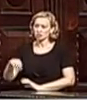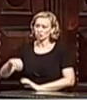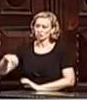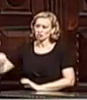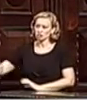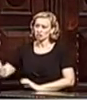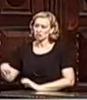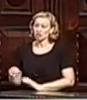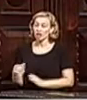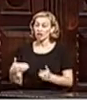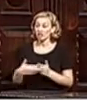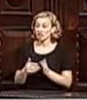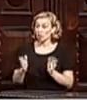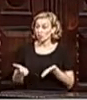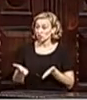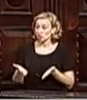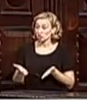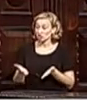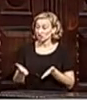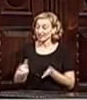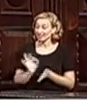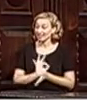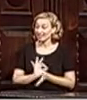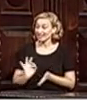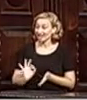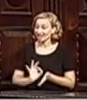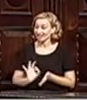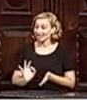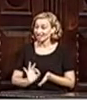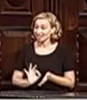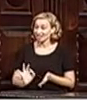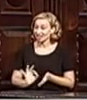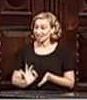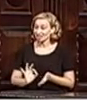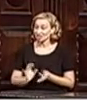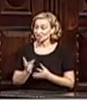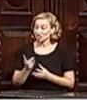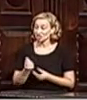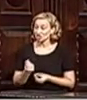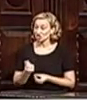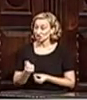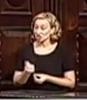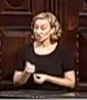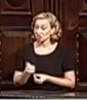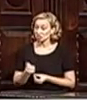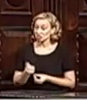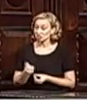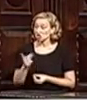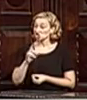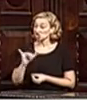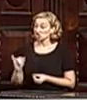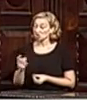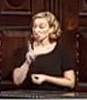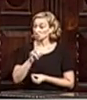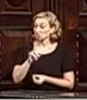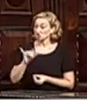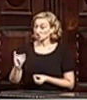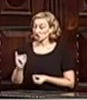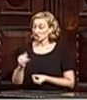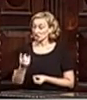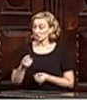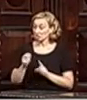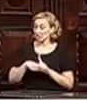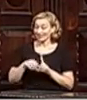foi liberado, não existe ainda uma confirmação com relação das datas de liberação desses recursos e